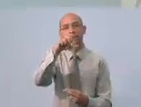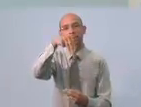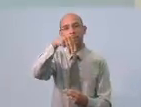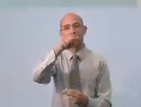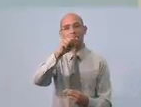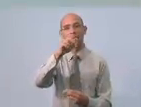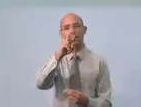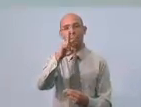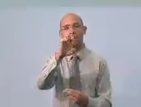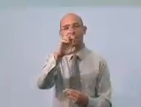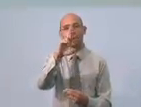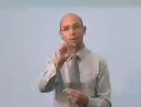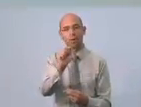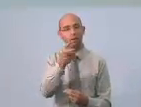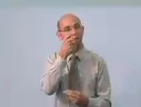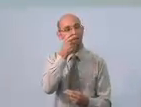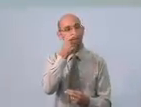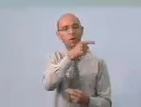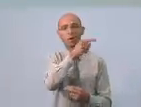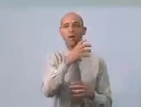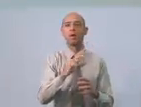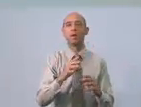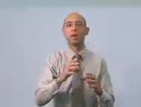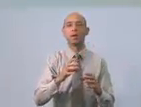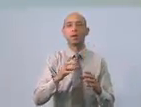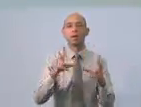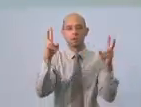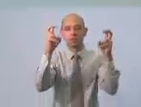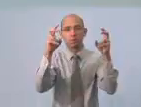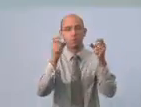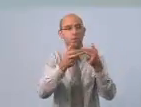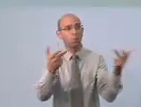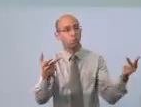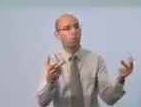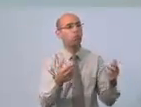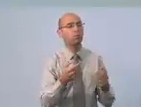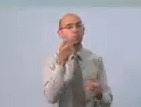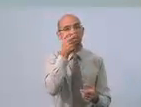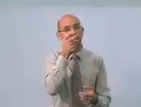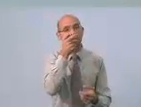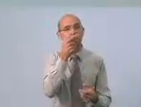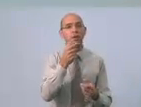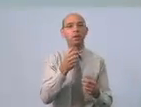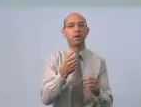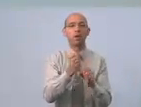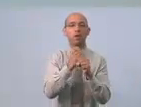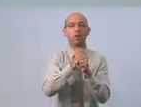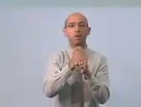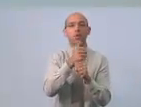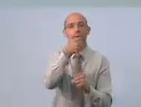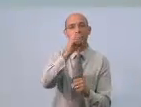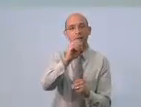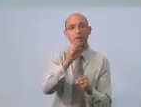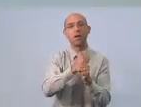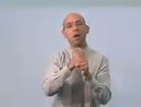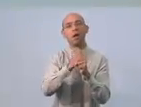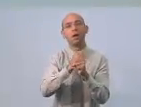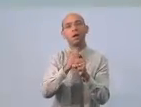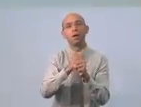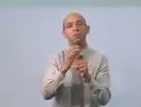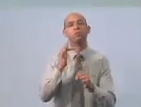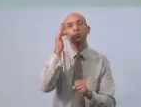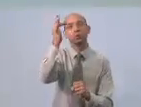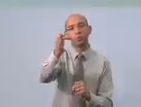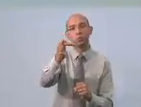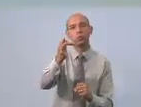vamos observar a exposição em comemoração aos 10 anos do projeto Meu Futuro, lindo